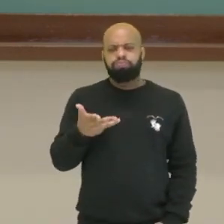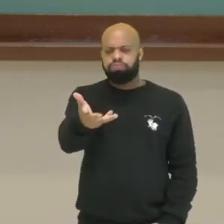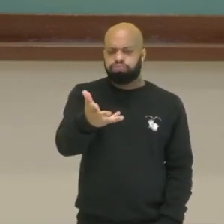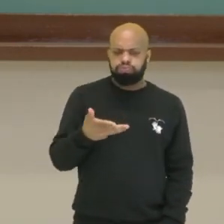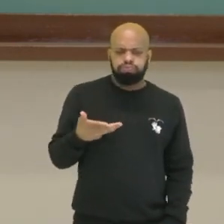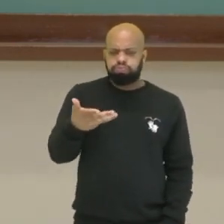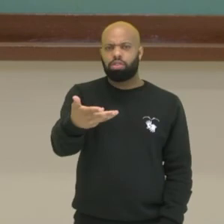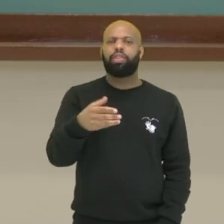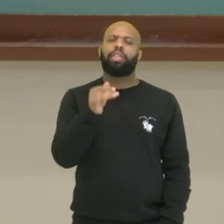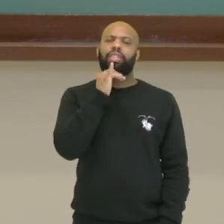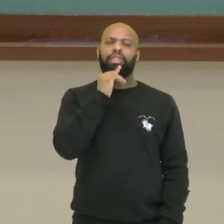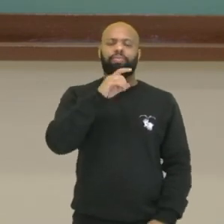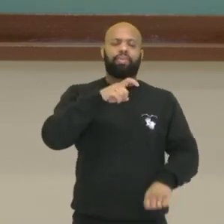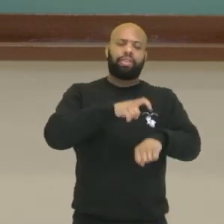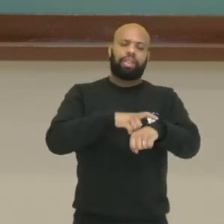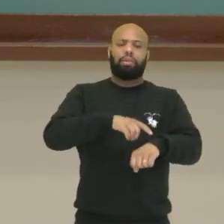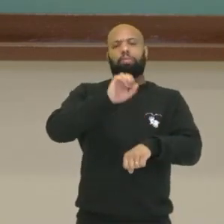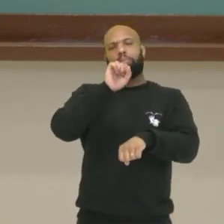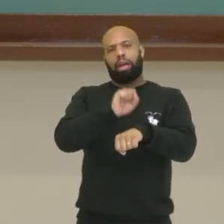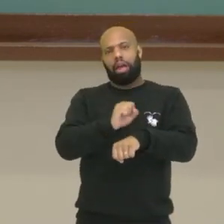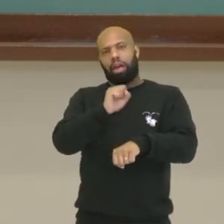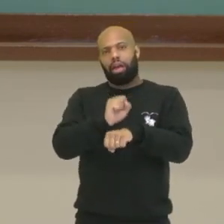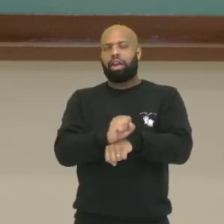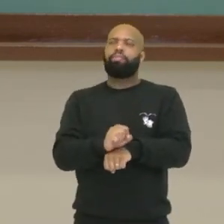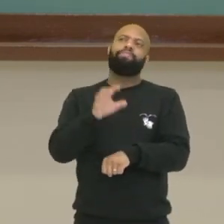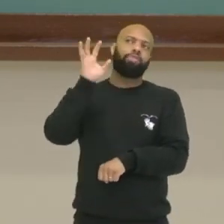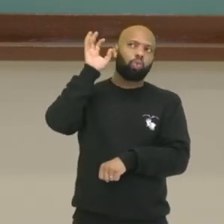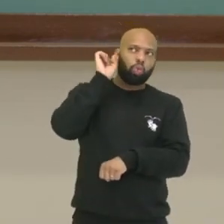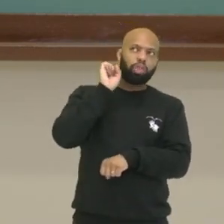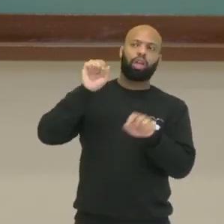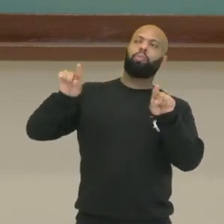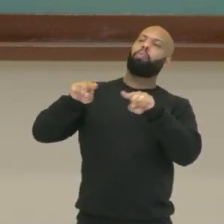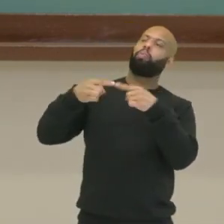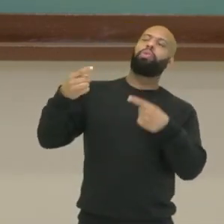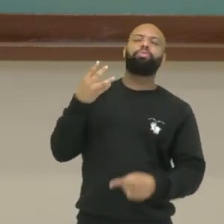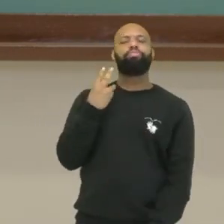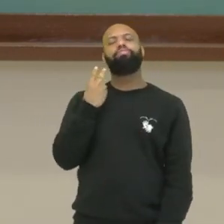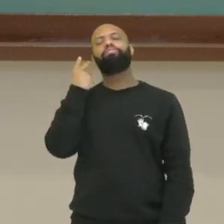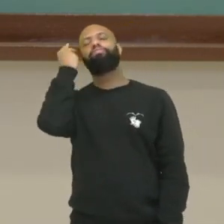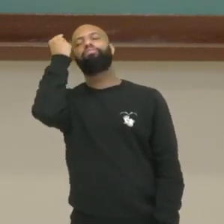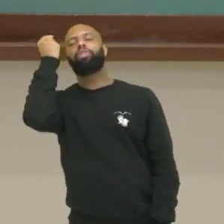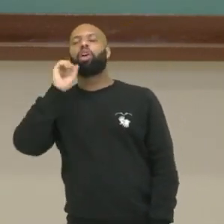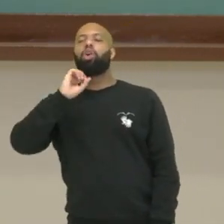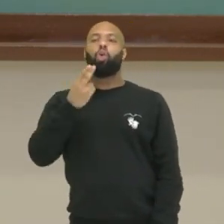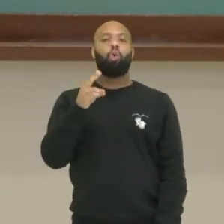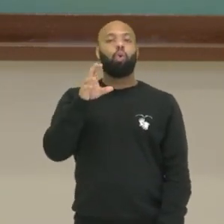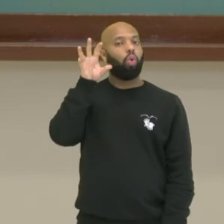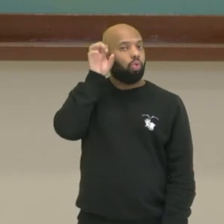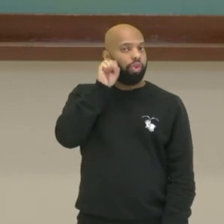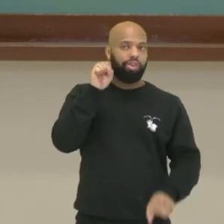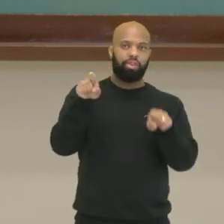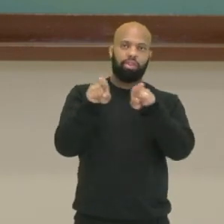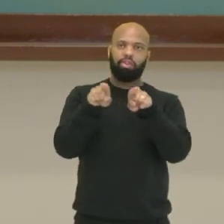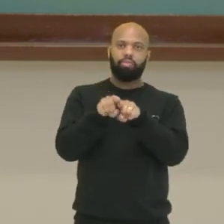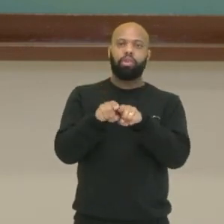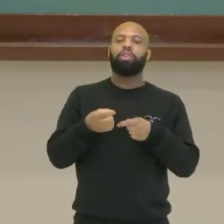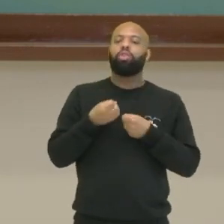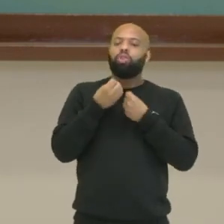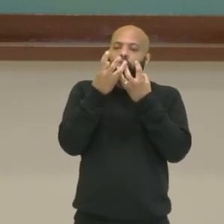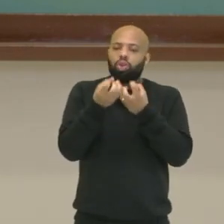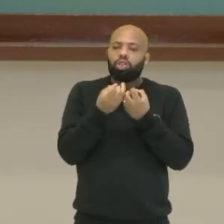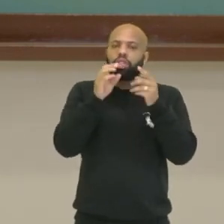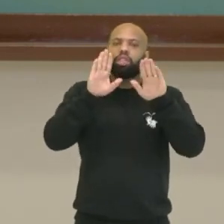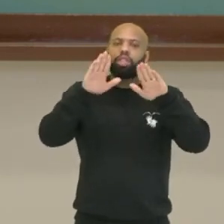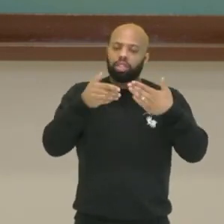Nós não temos, às vezes, tempo de parar para ouvir uma música, parar para ouvir uma notícia. Então, a tecnologia,